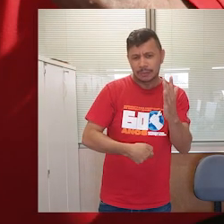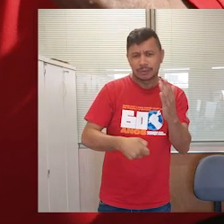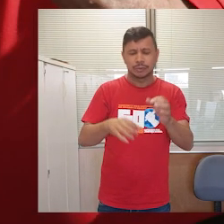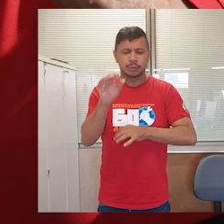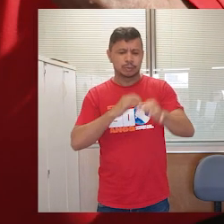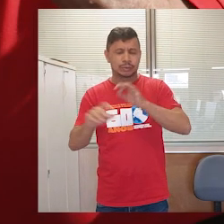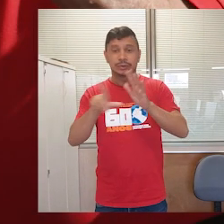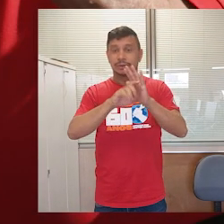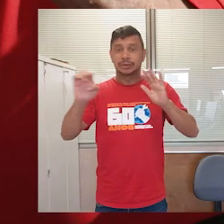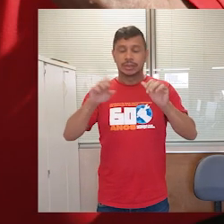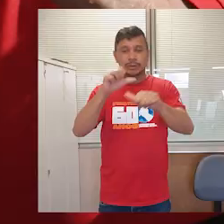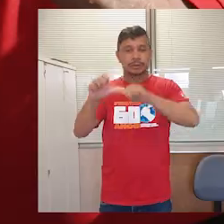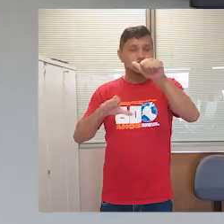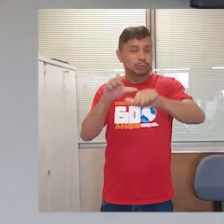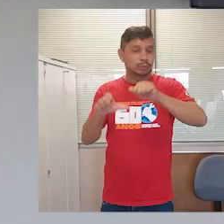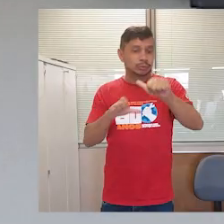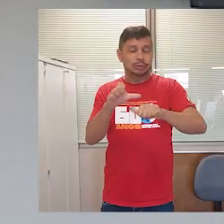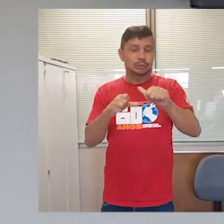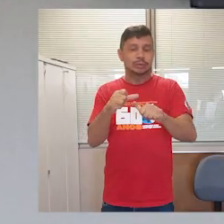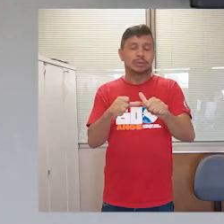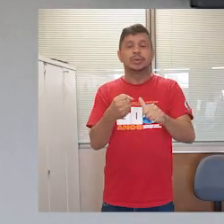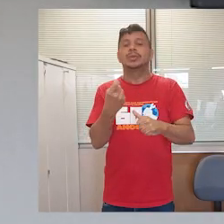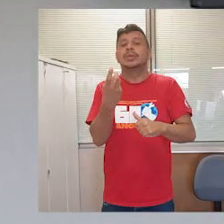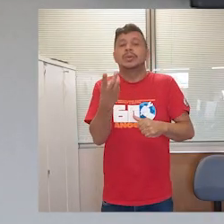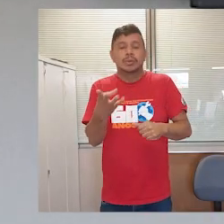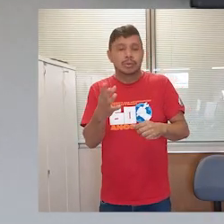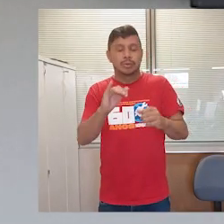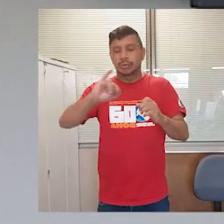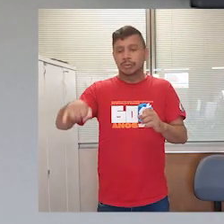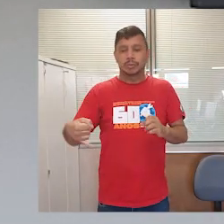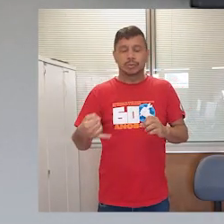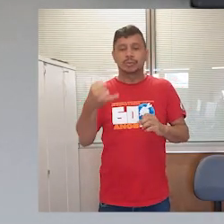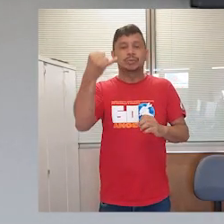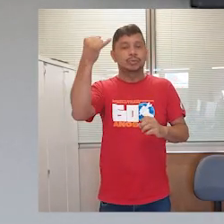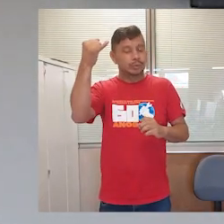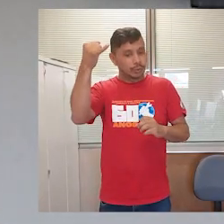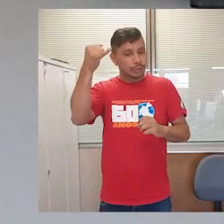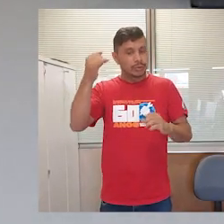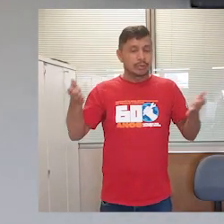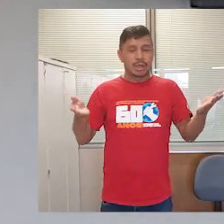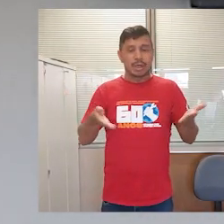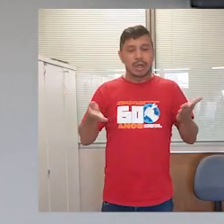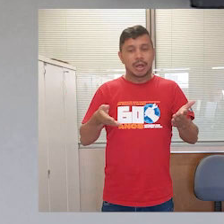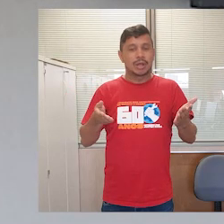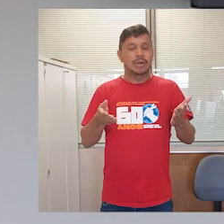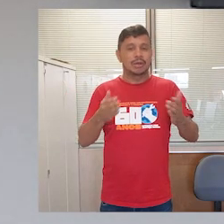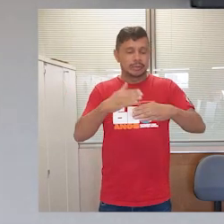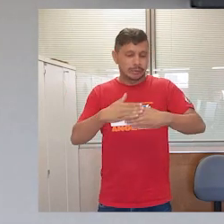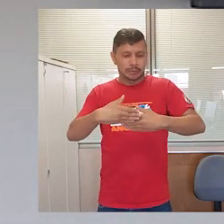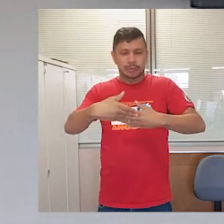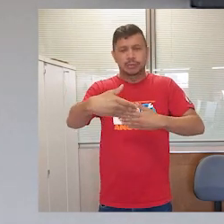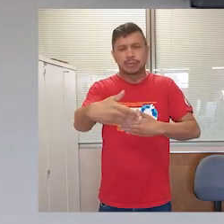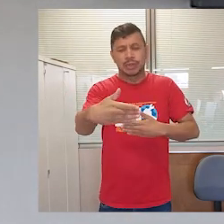sancionou o projeto de lei que altera os valores da tabela progressiva mensal do imposto de renda. A faixa de isenção